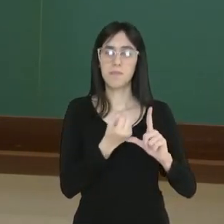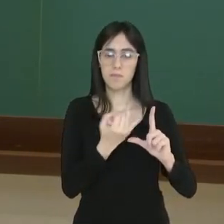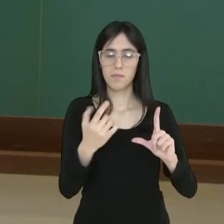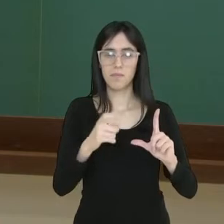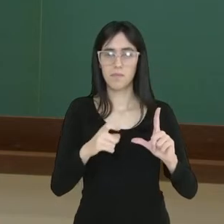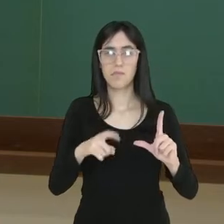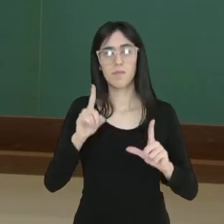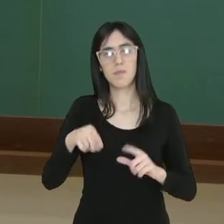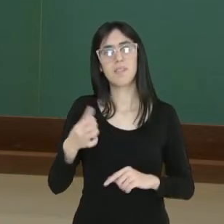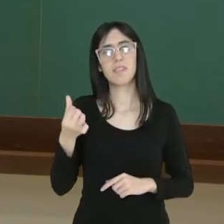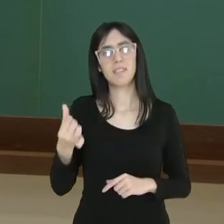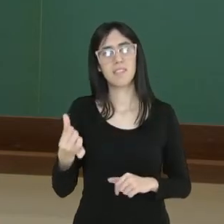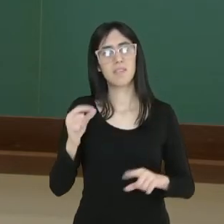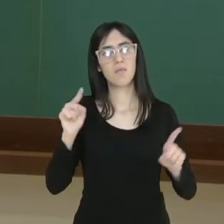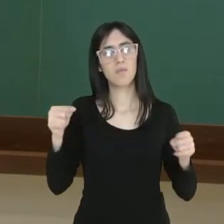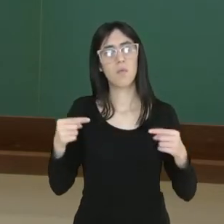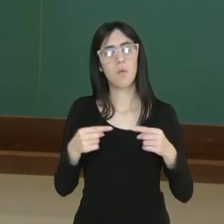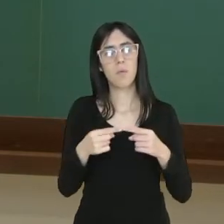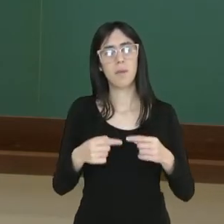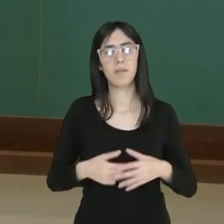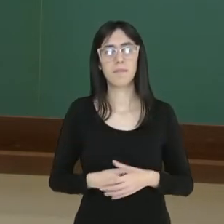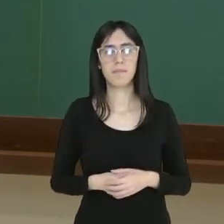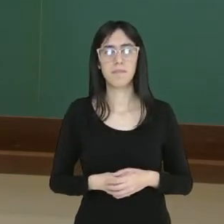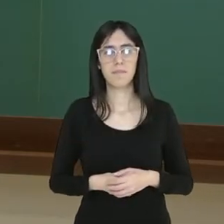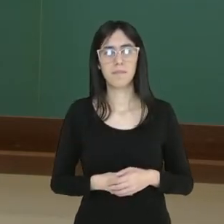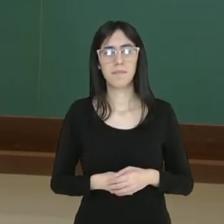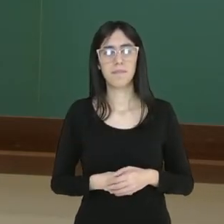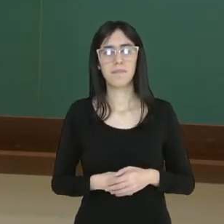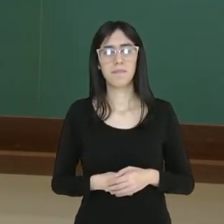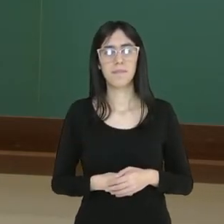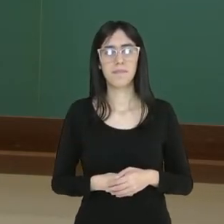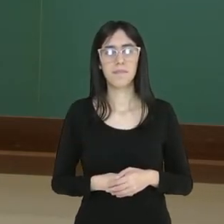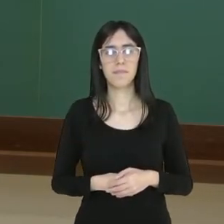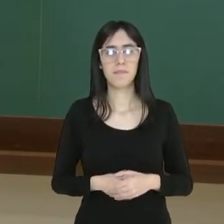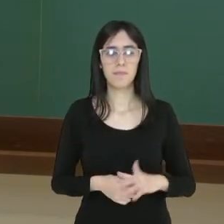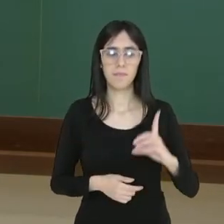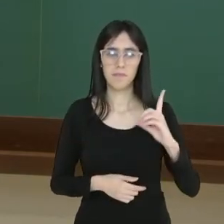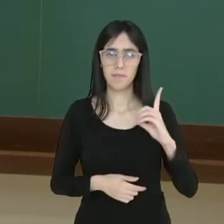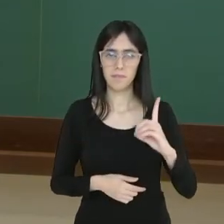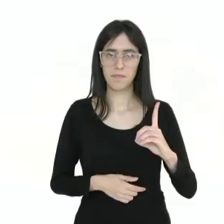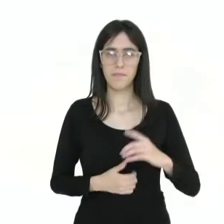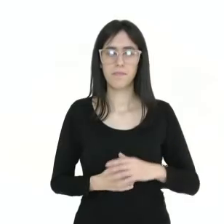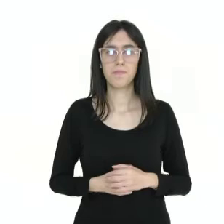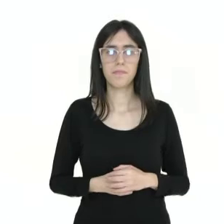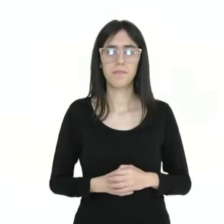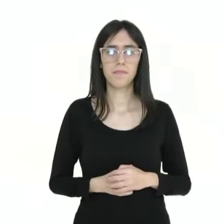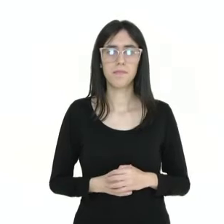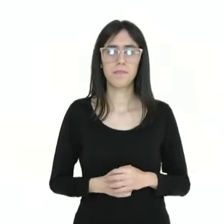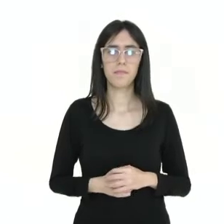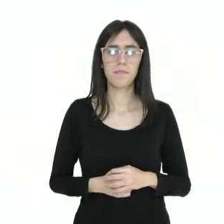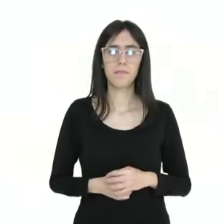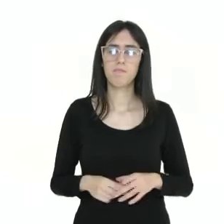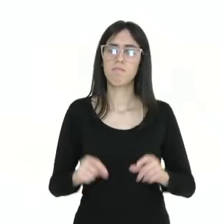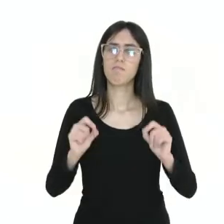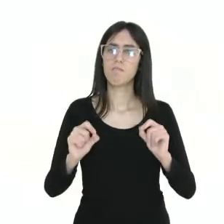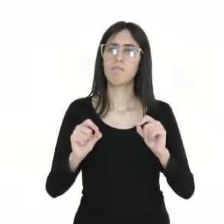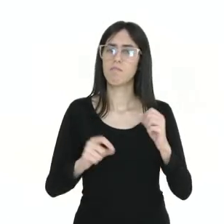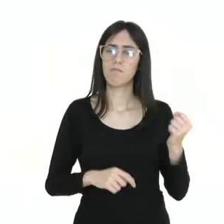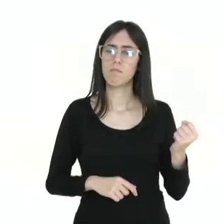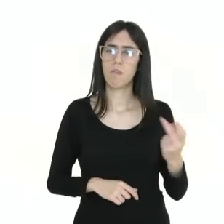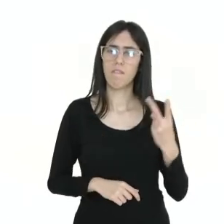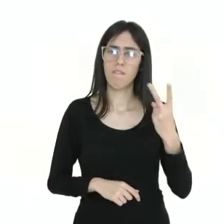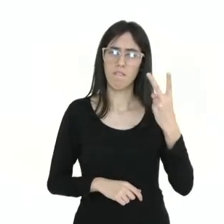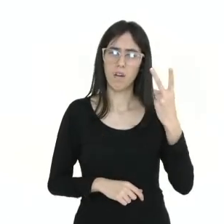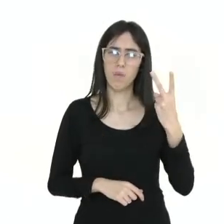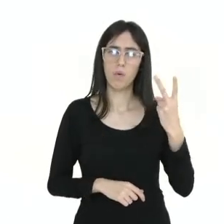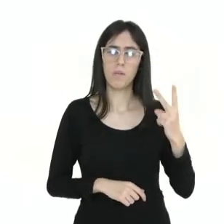6 resulta em 1 milhão. Letra D. Qual seria o valor de log